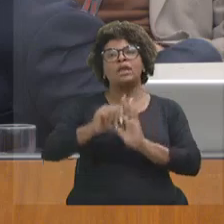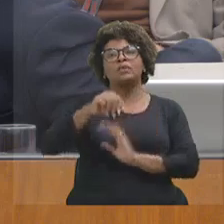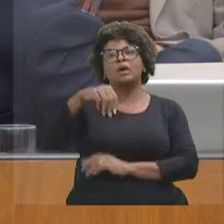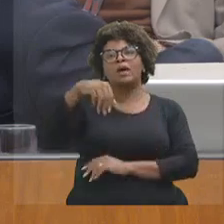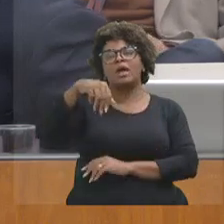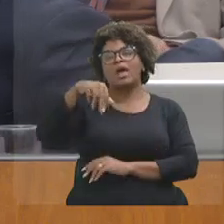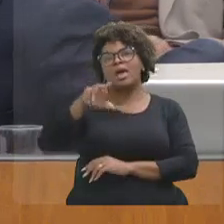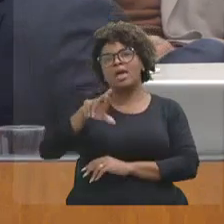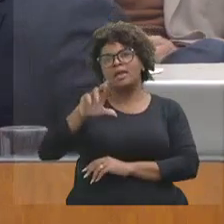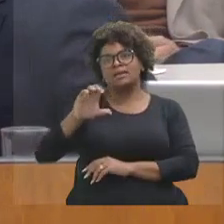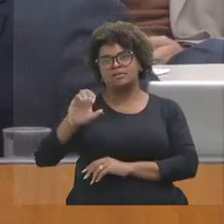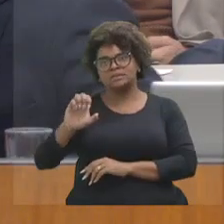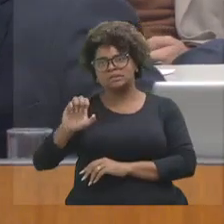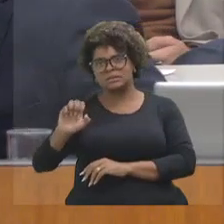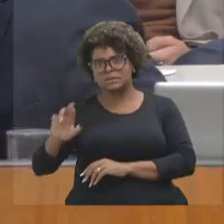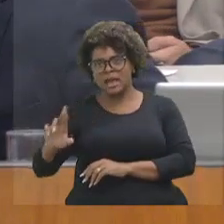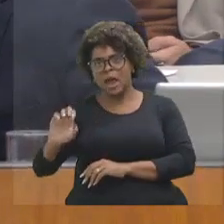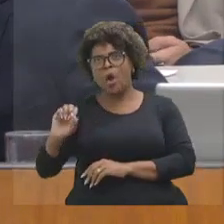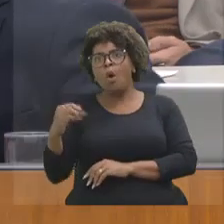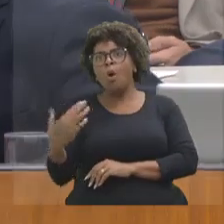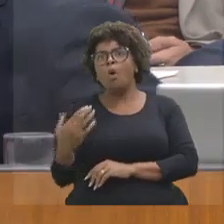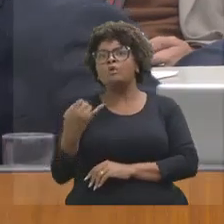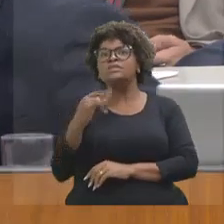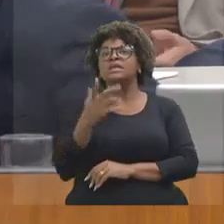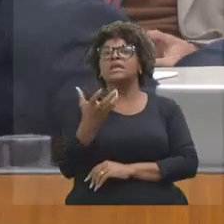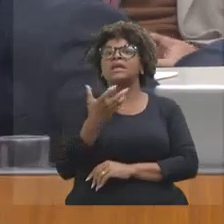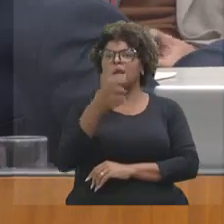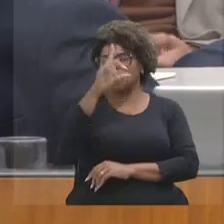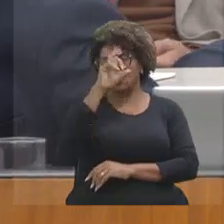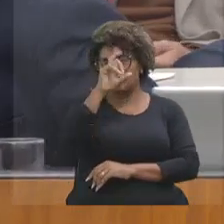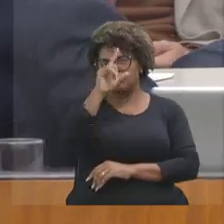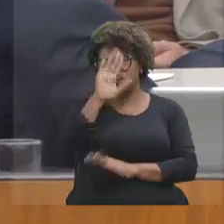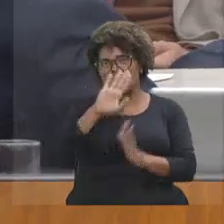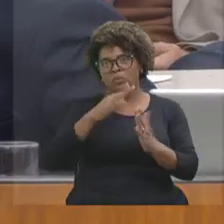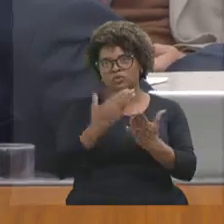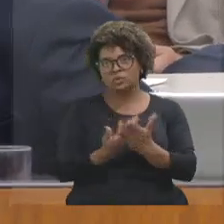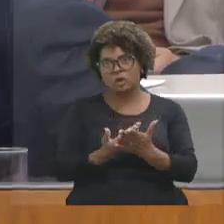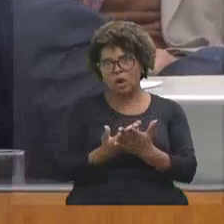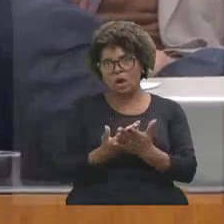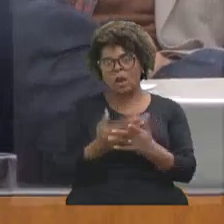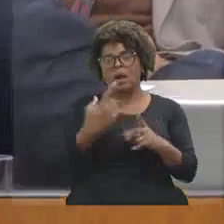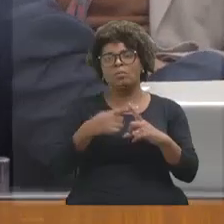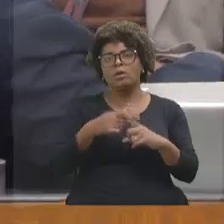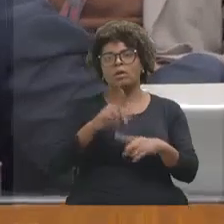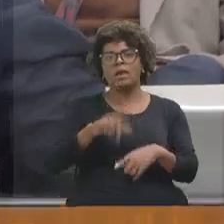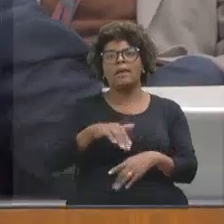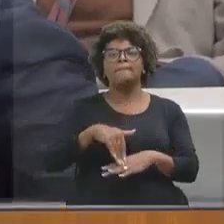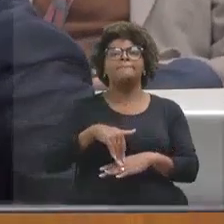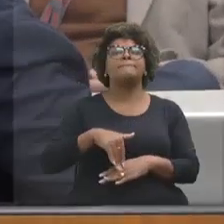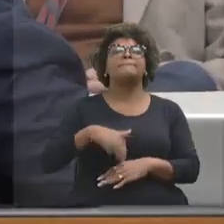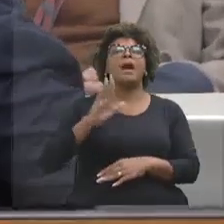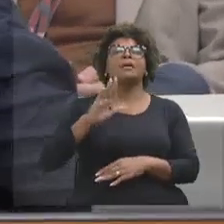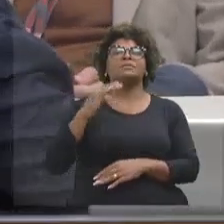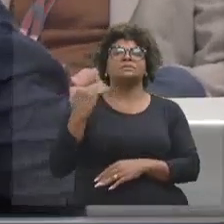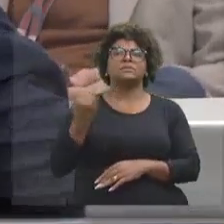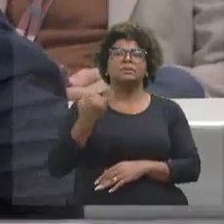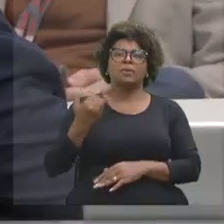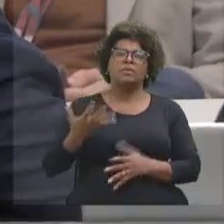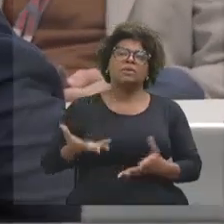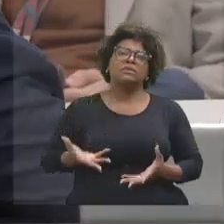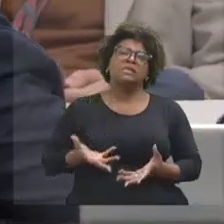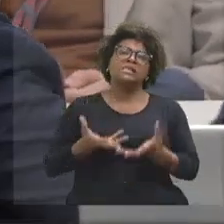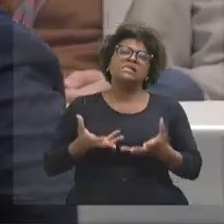no conceito então hospital escola é certamente é um dos mais importantes incentivos de qualquer